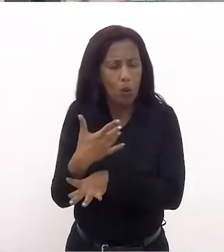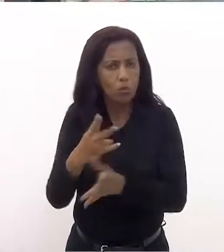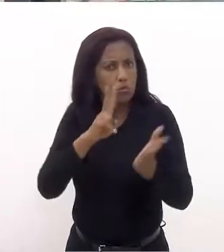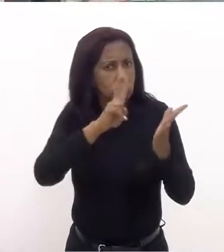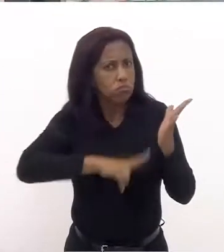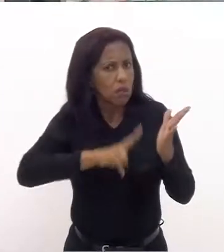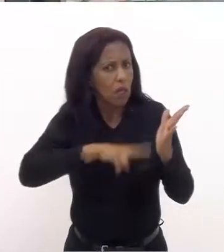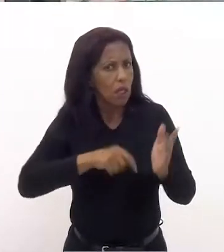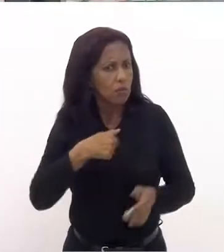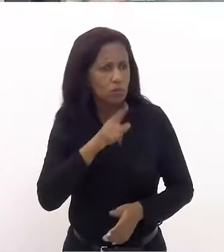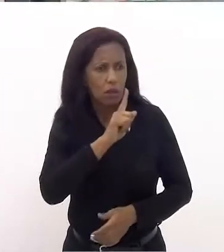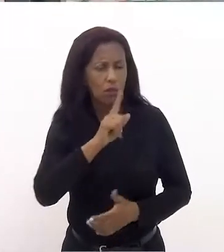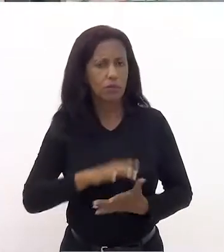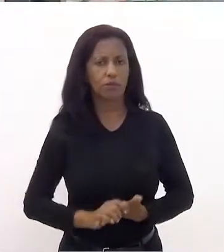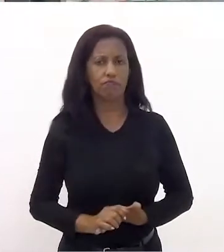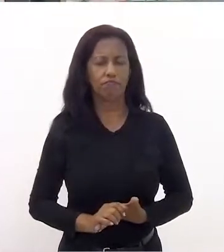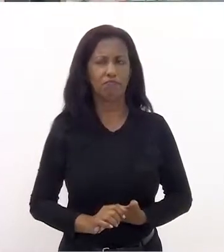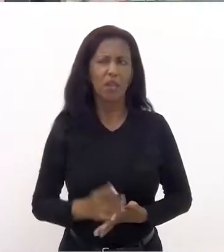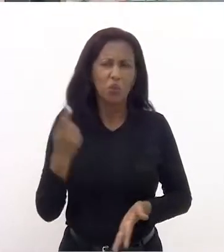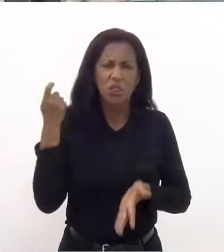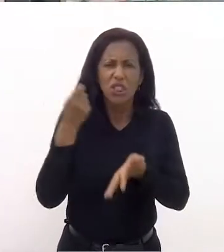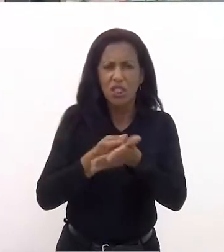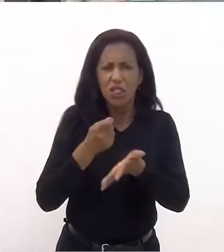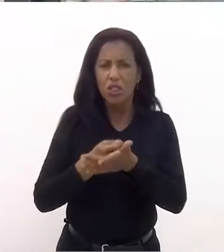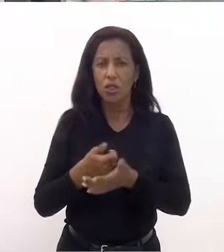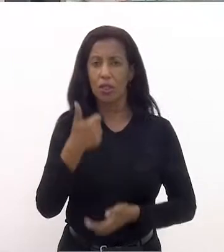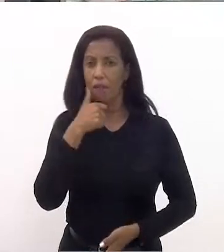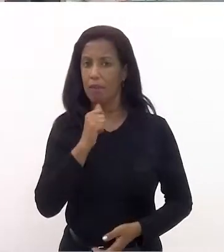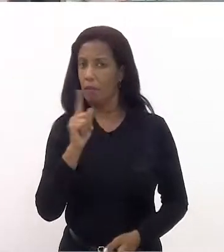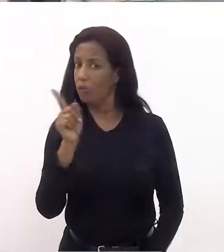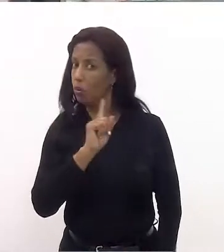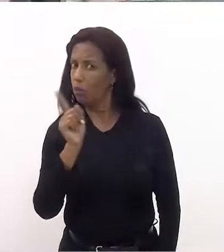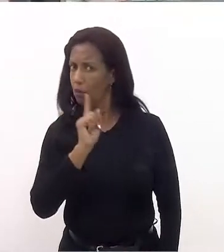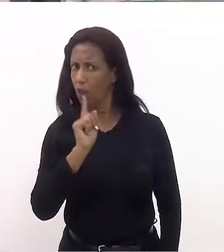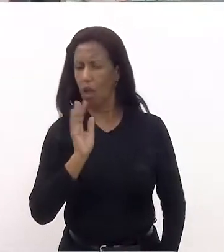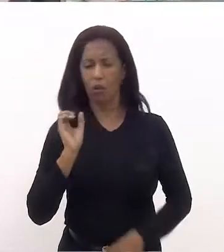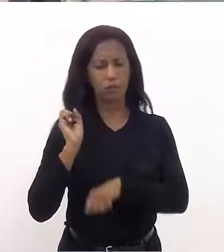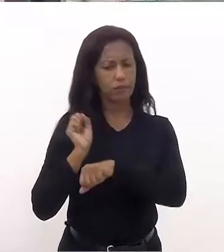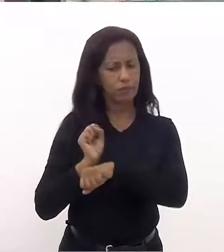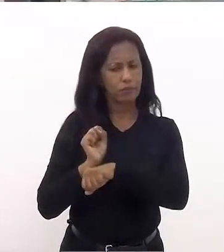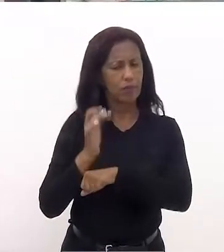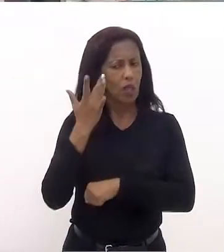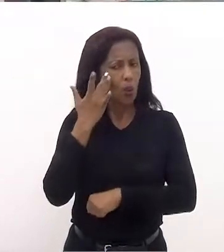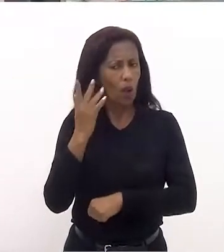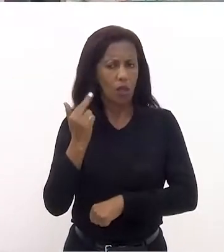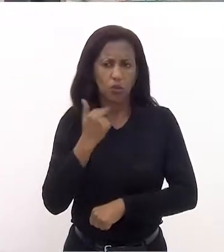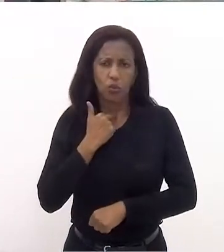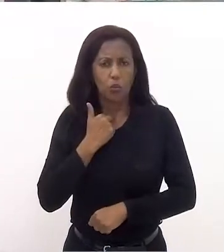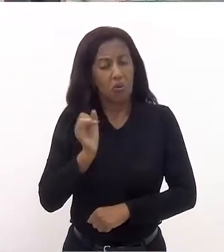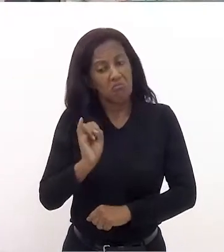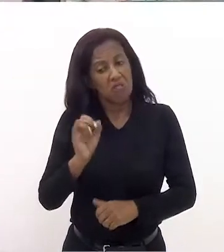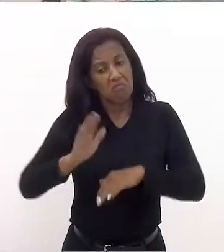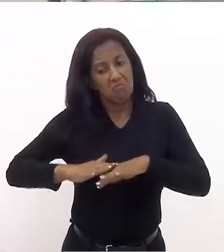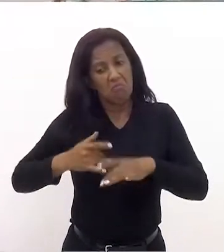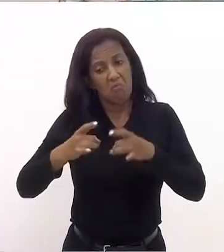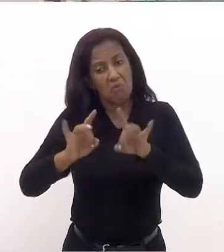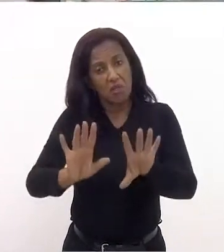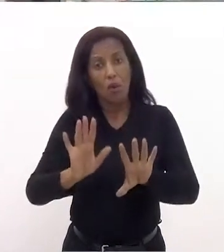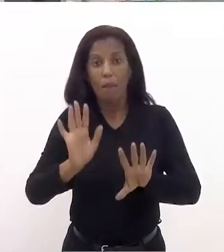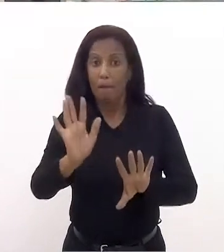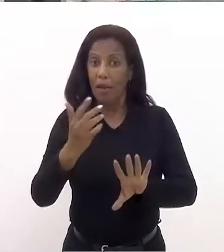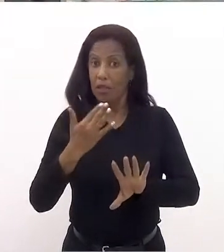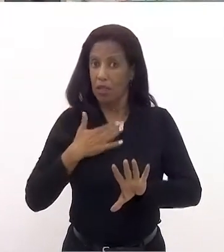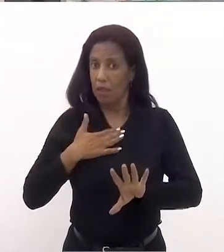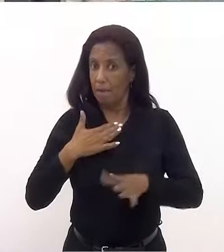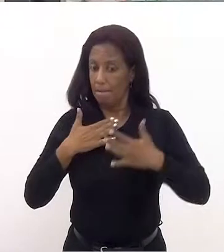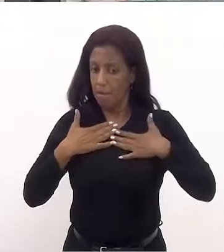maduro para ler o romance. Eu insisti, minha mãe não deixou. Ela falou: eu acho que você não deve ler. Se quiser ler, leia,